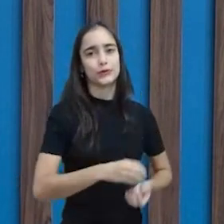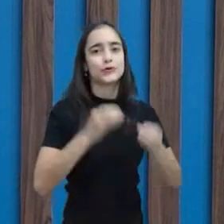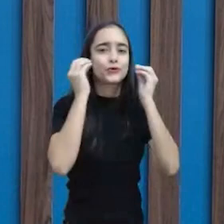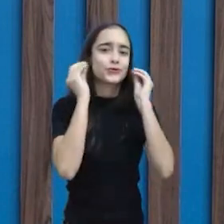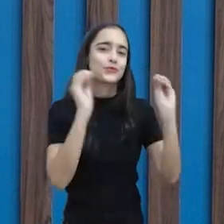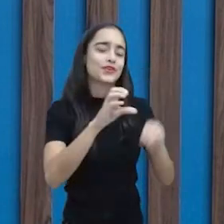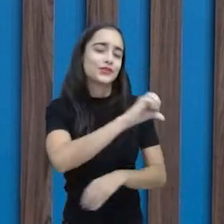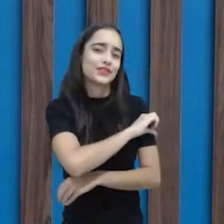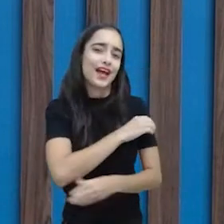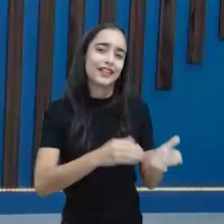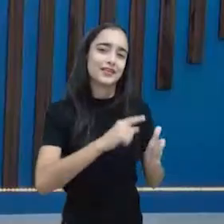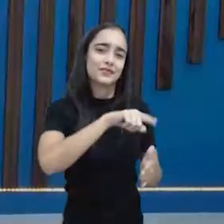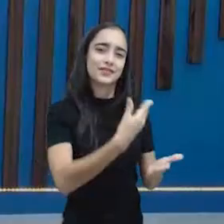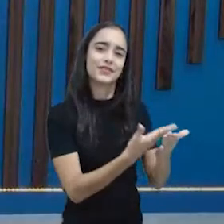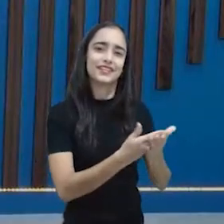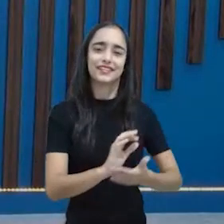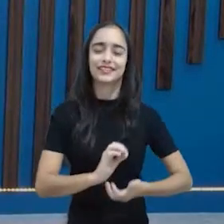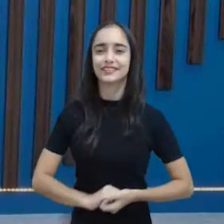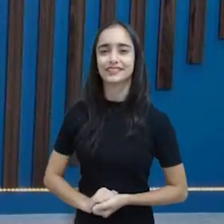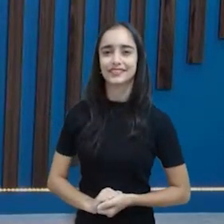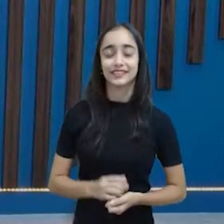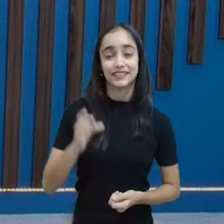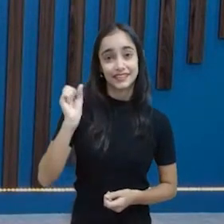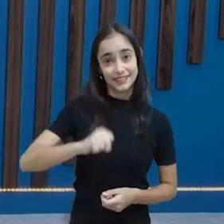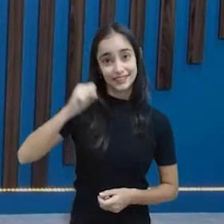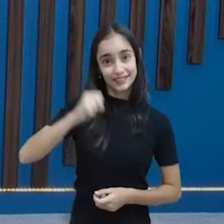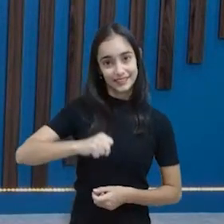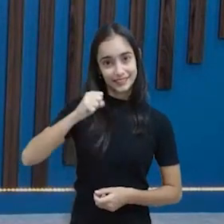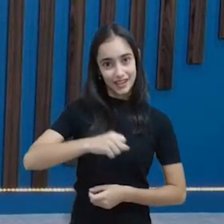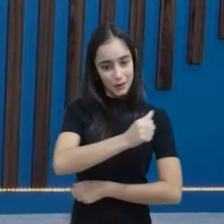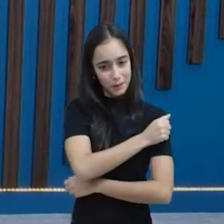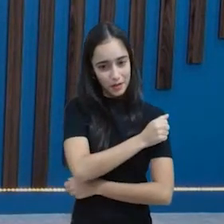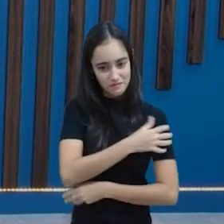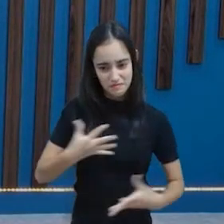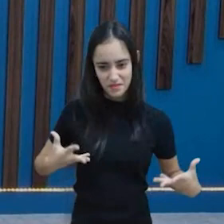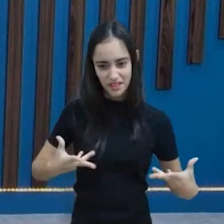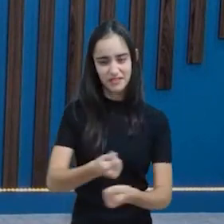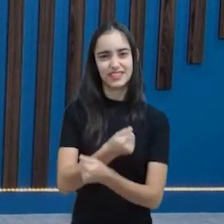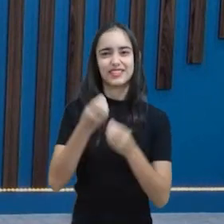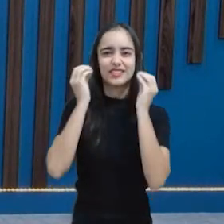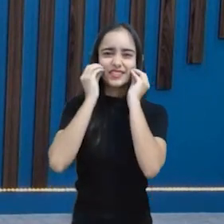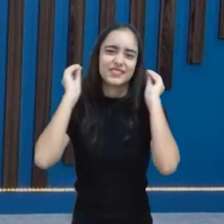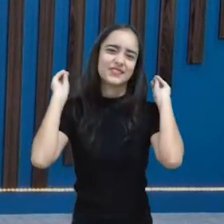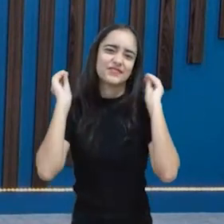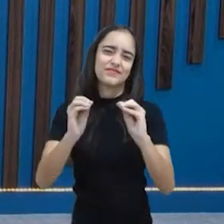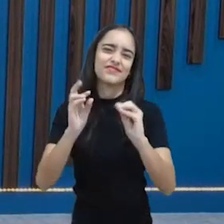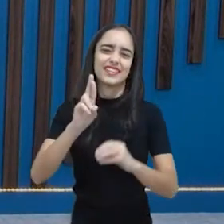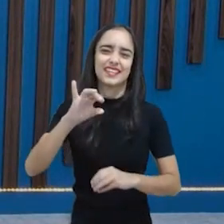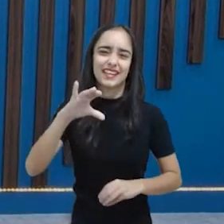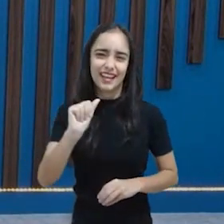nono ano, até a próxima. Tchau. Exatamente, e Ricardo é top, viu? Show demais. Um beijo aí, Ricardo,